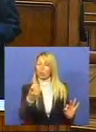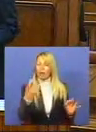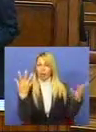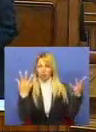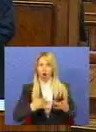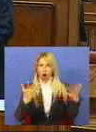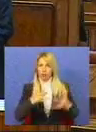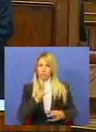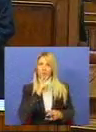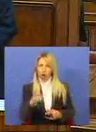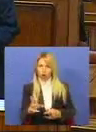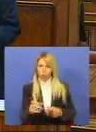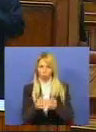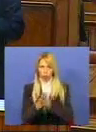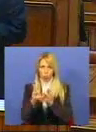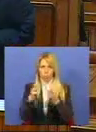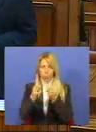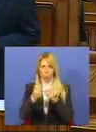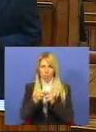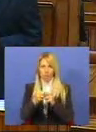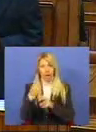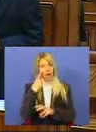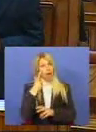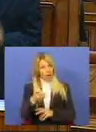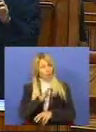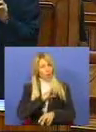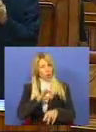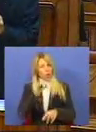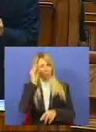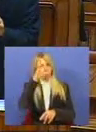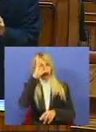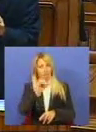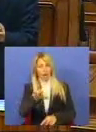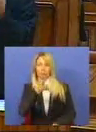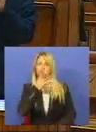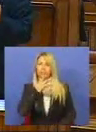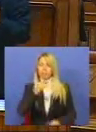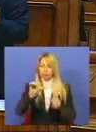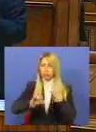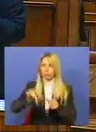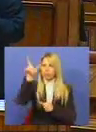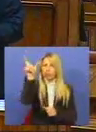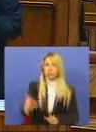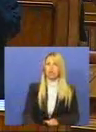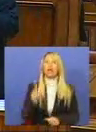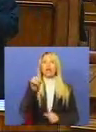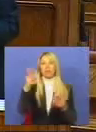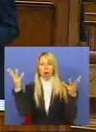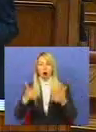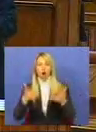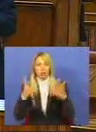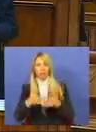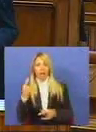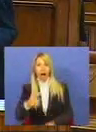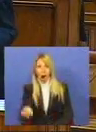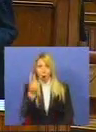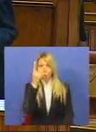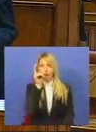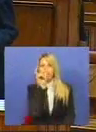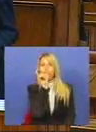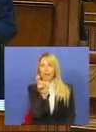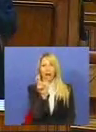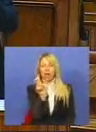responde aos problemas. Reparou, Sr. Primeiro-Ministro, no seu discurso e no orçamento há uma palavra que não